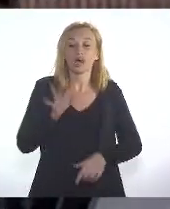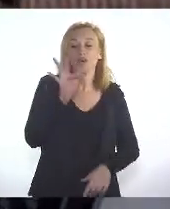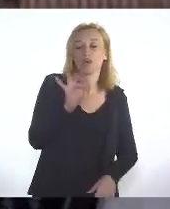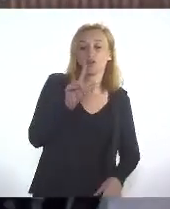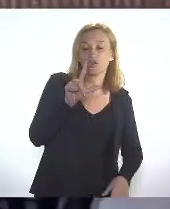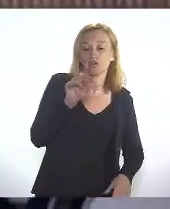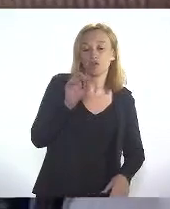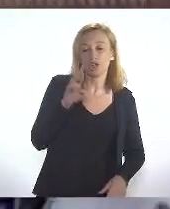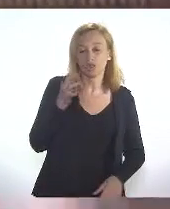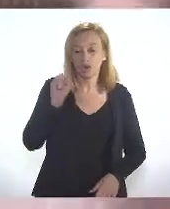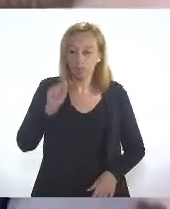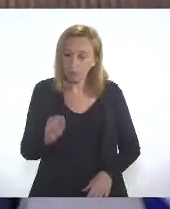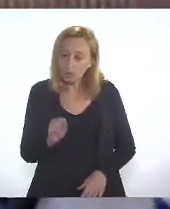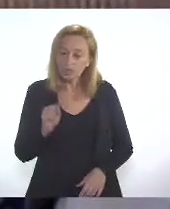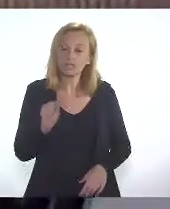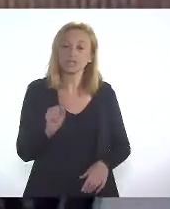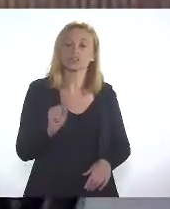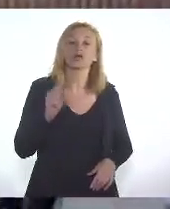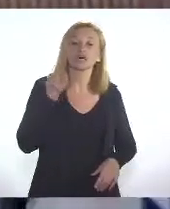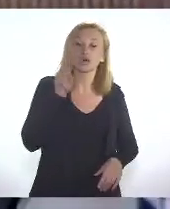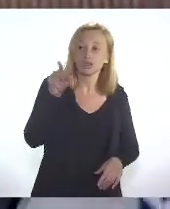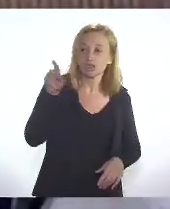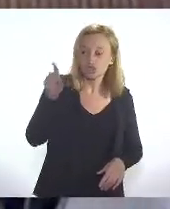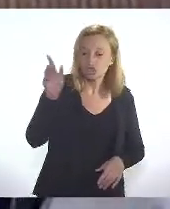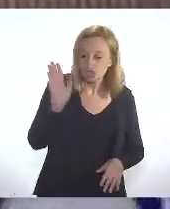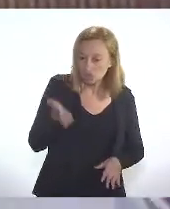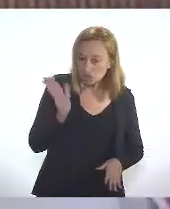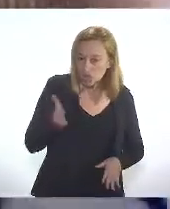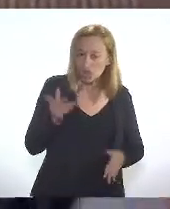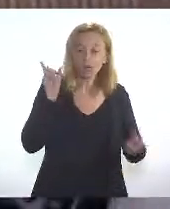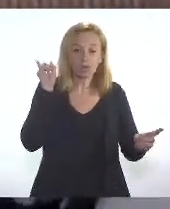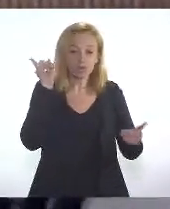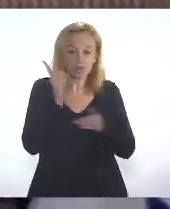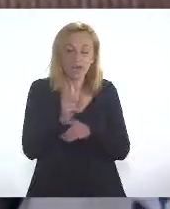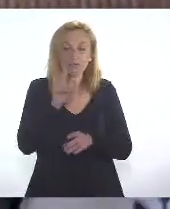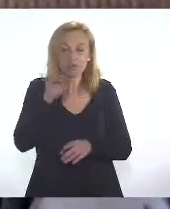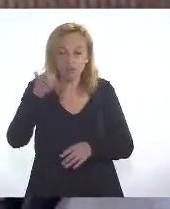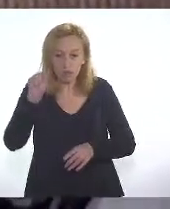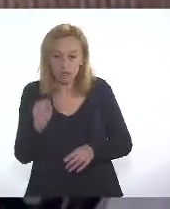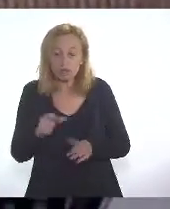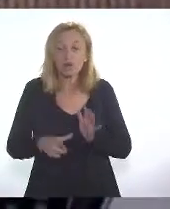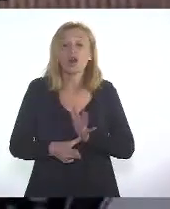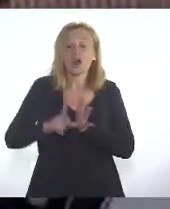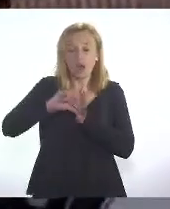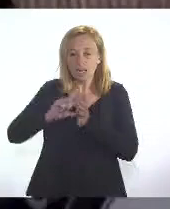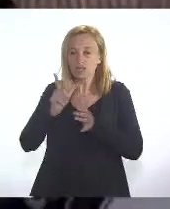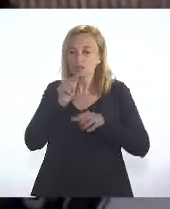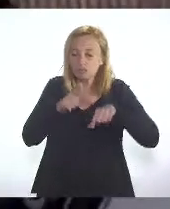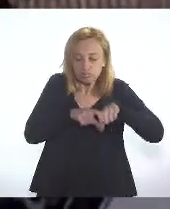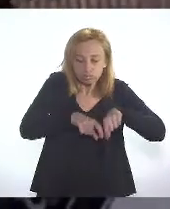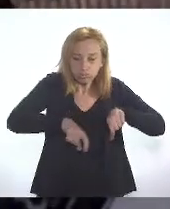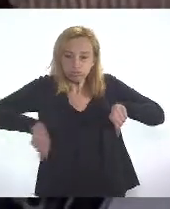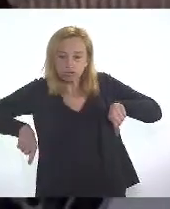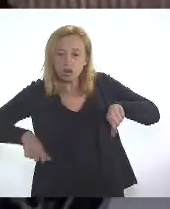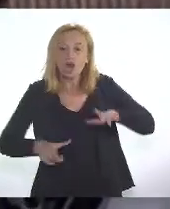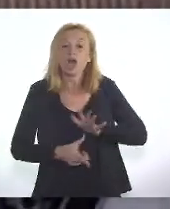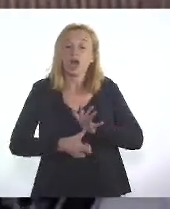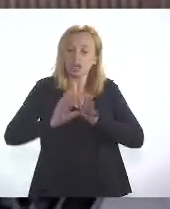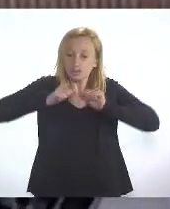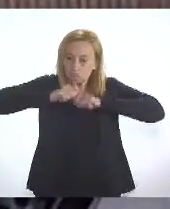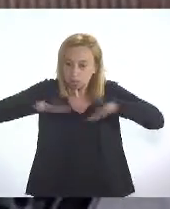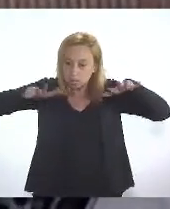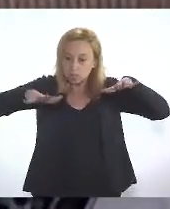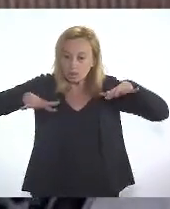da Covid-19 já encontrado nos esgotos antes, inclusive, de se instaurar a pandemia